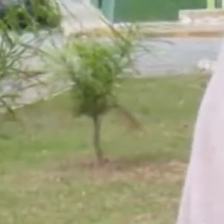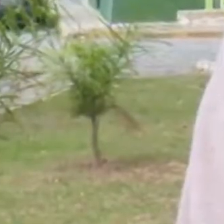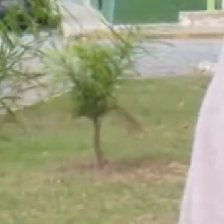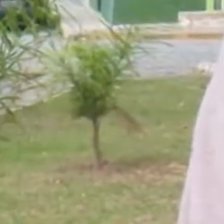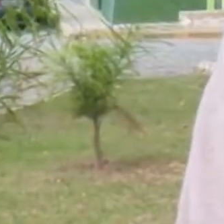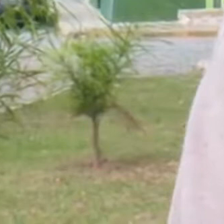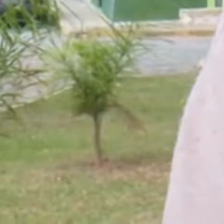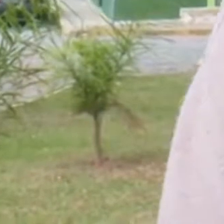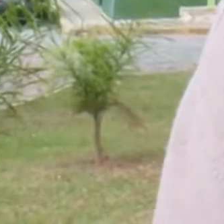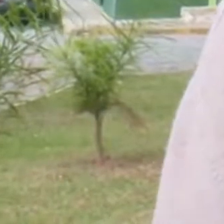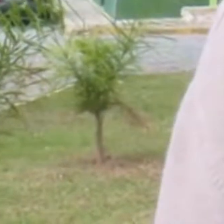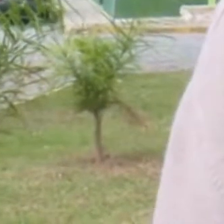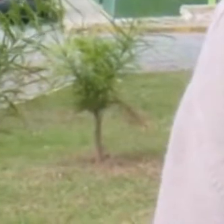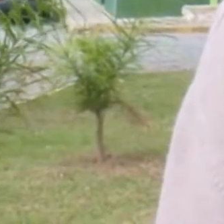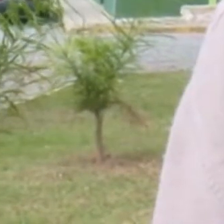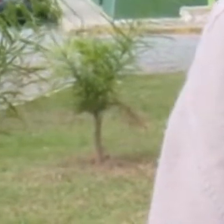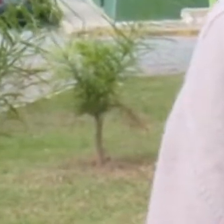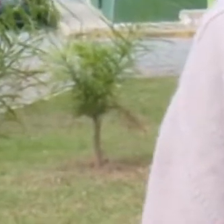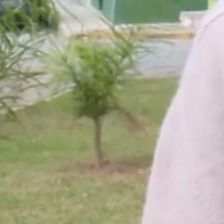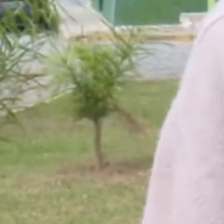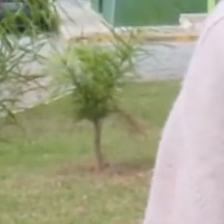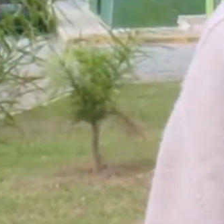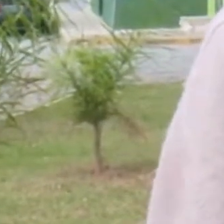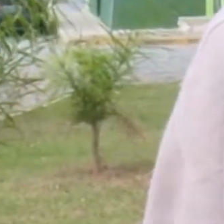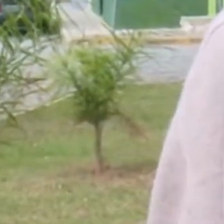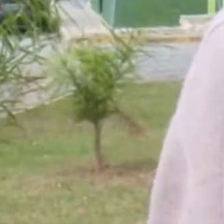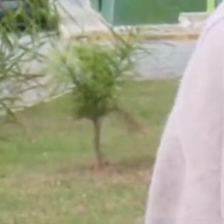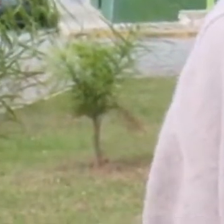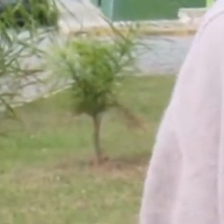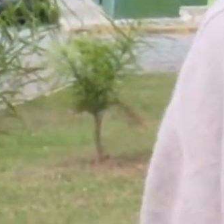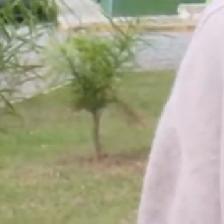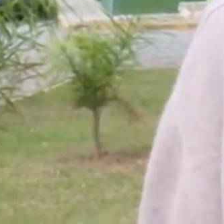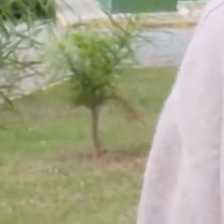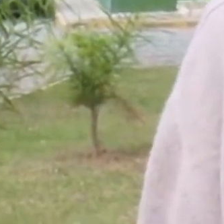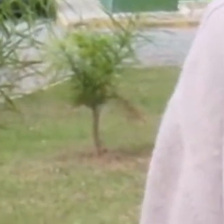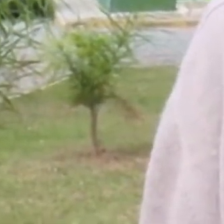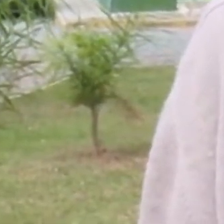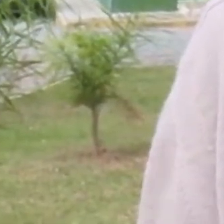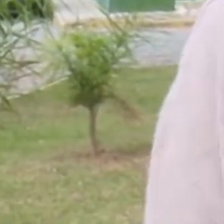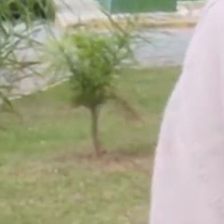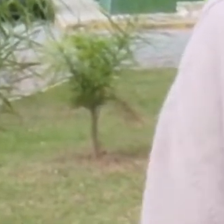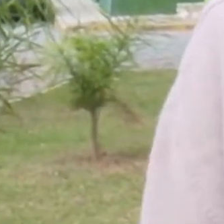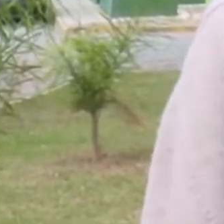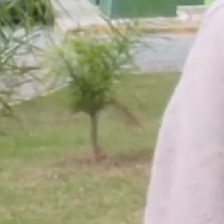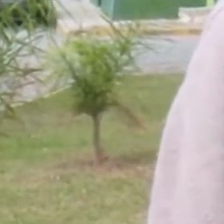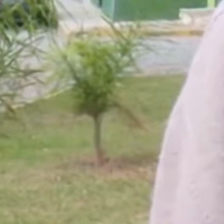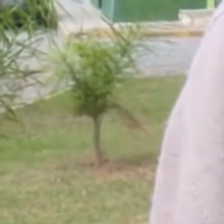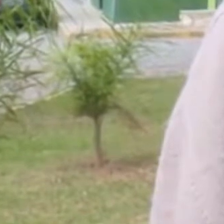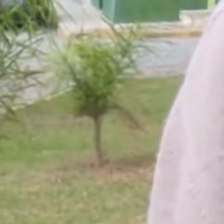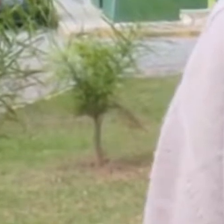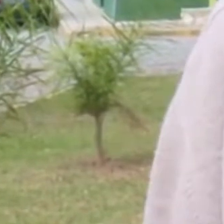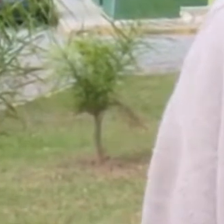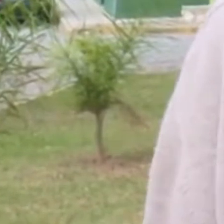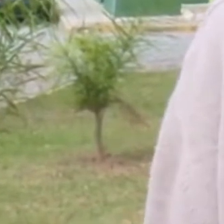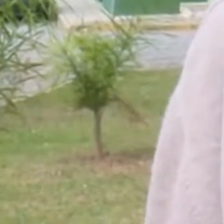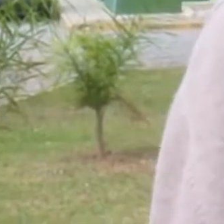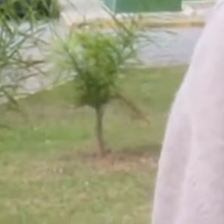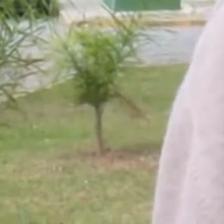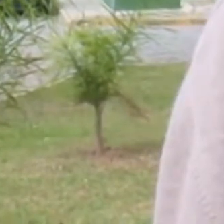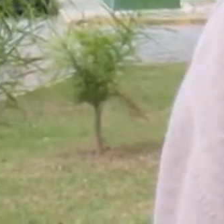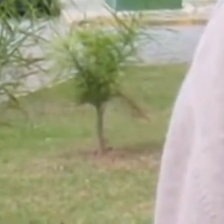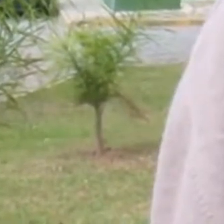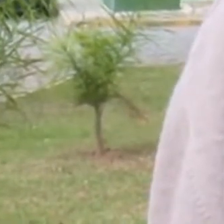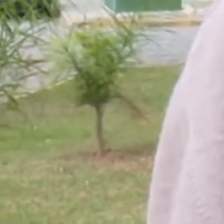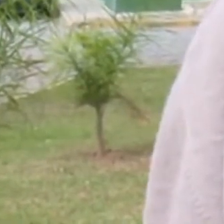União. Se o município, por exemplo, doasse esse remédio, aí sim o vereador poderia fazer.